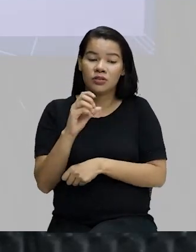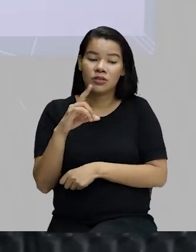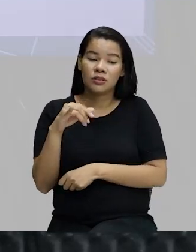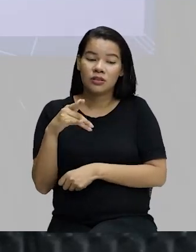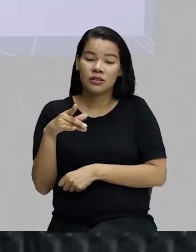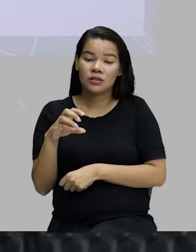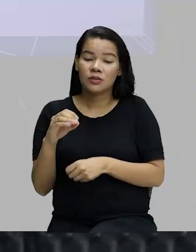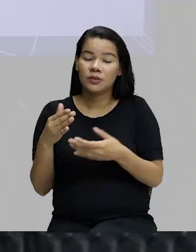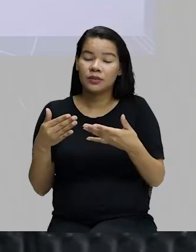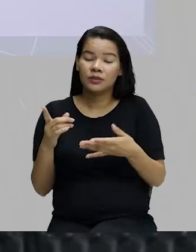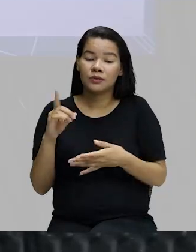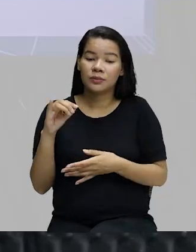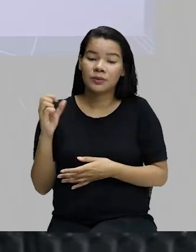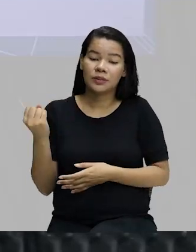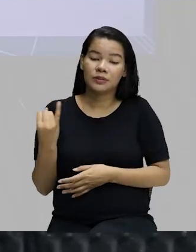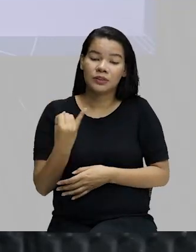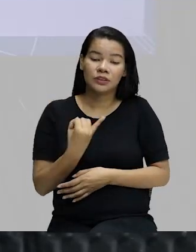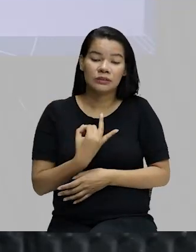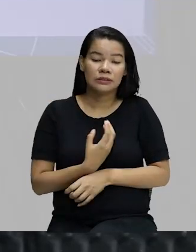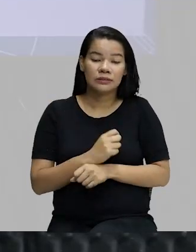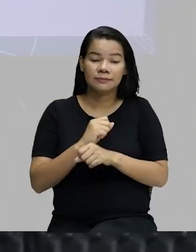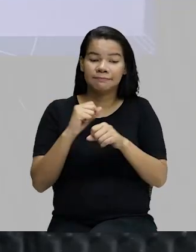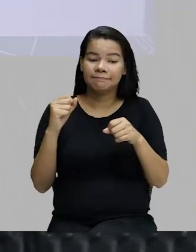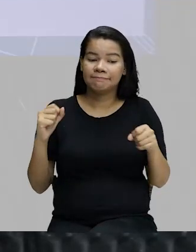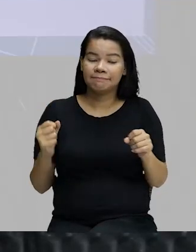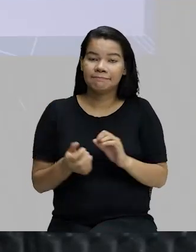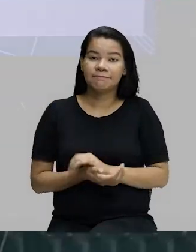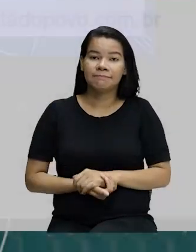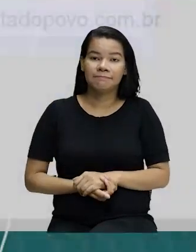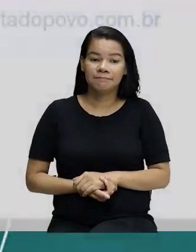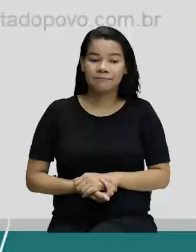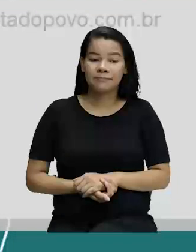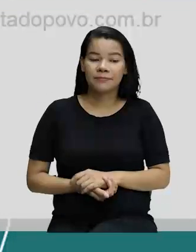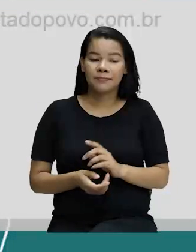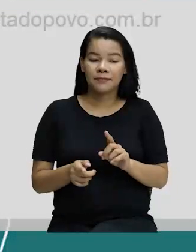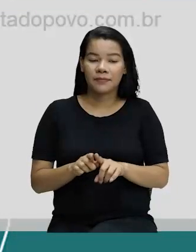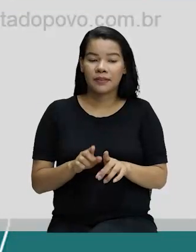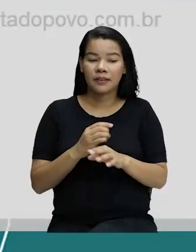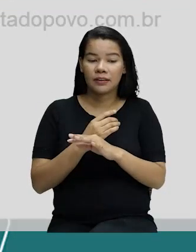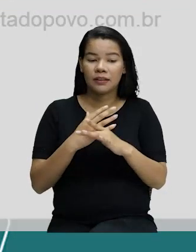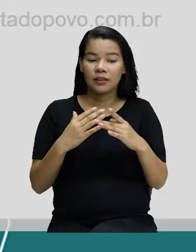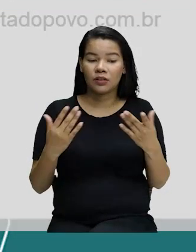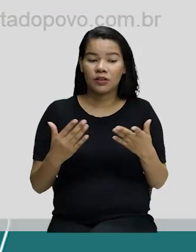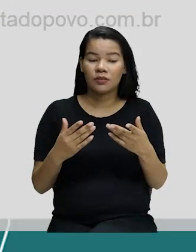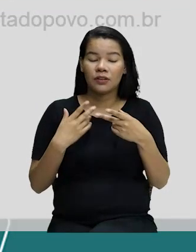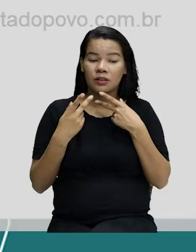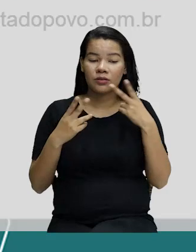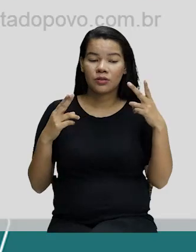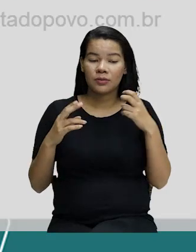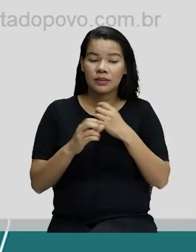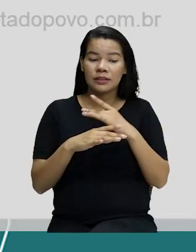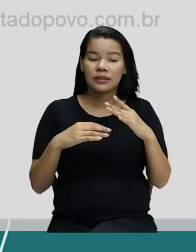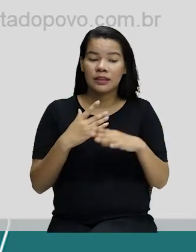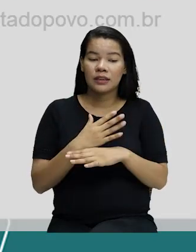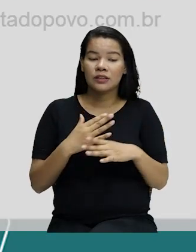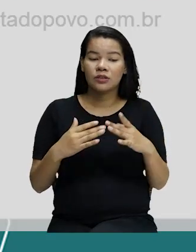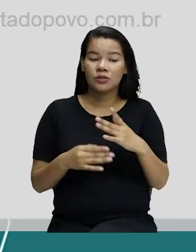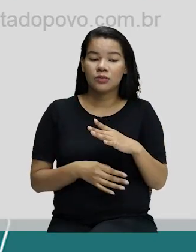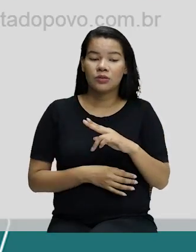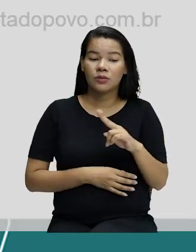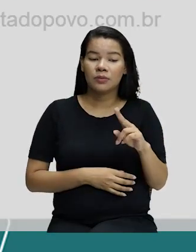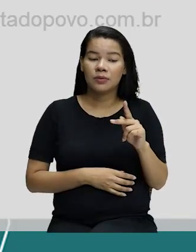quantidade gigantesca. Olha só, a cidade de Pripyat, ela foi lacrada,